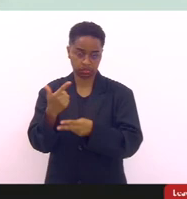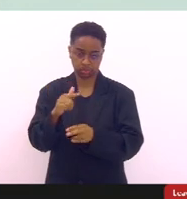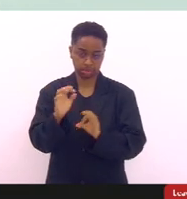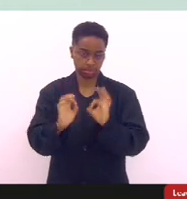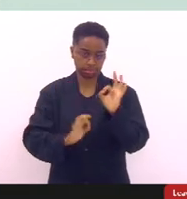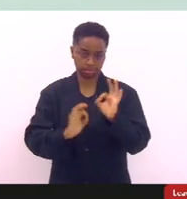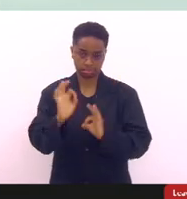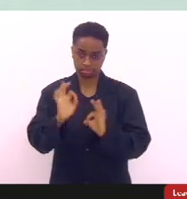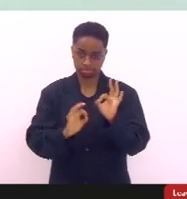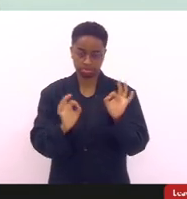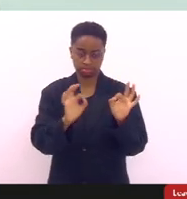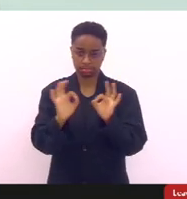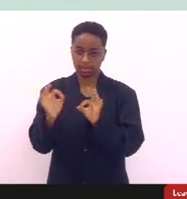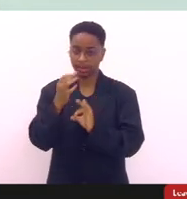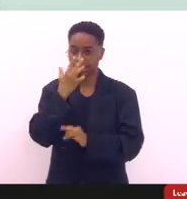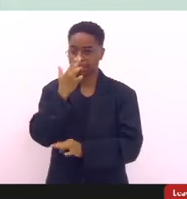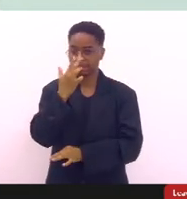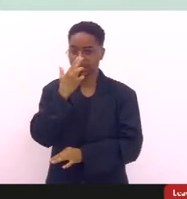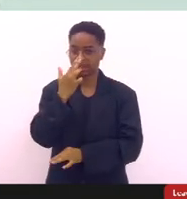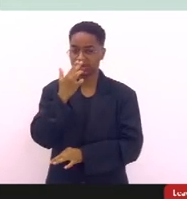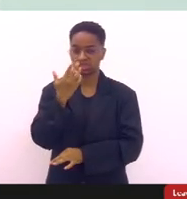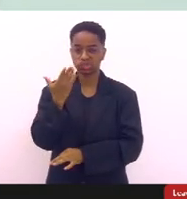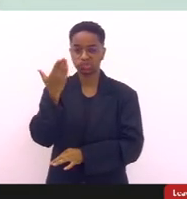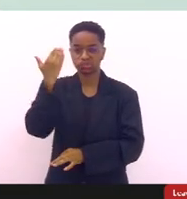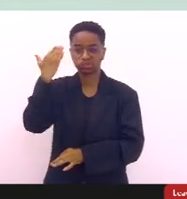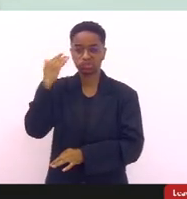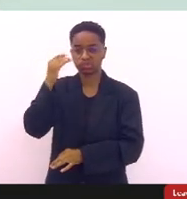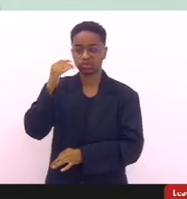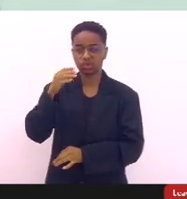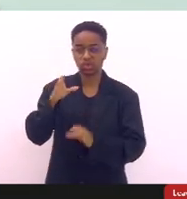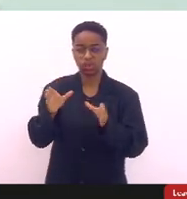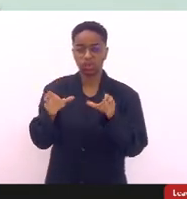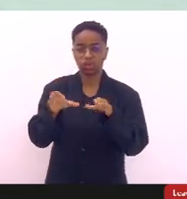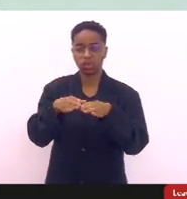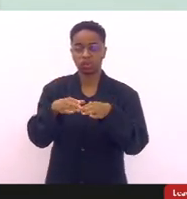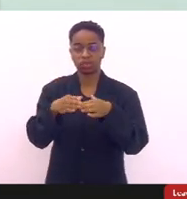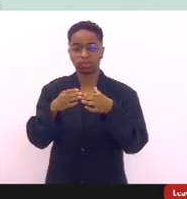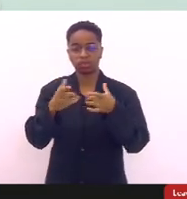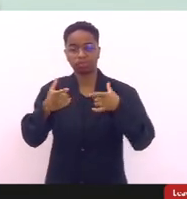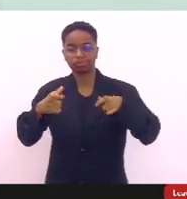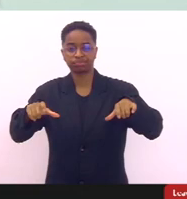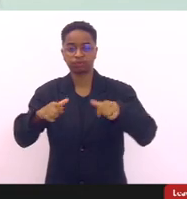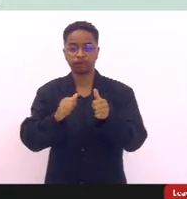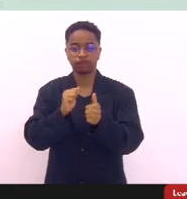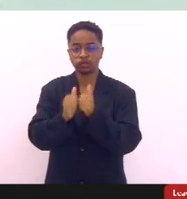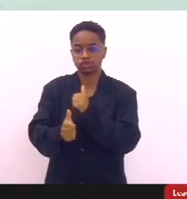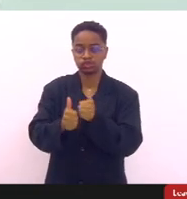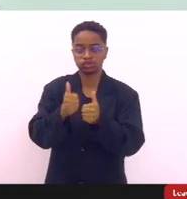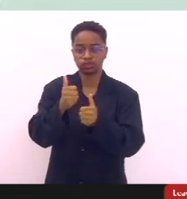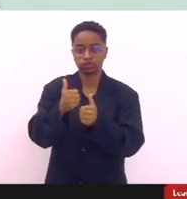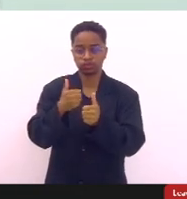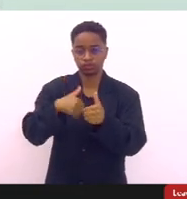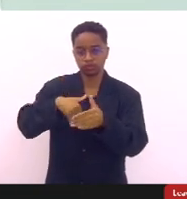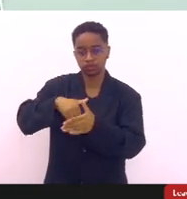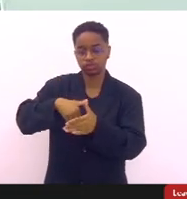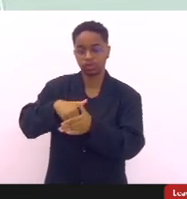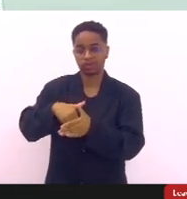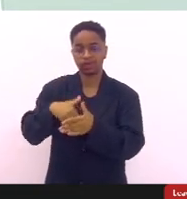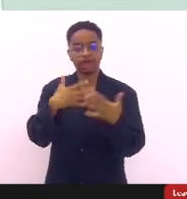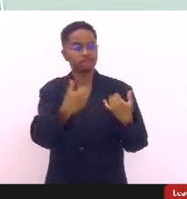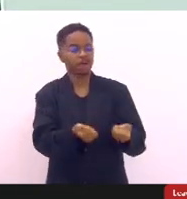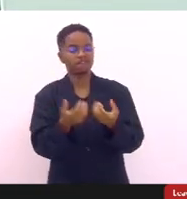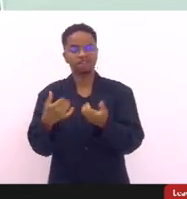alguma coisa como antigos times de futebol. Vamos que vamos. E isso, evidentemente,